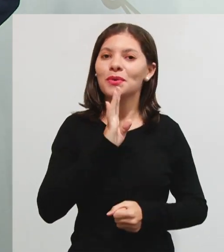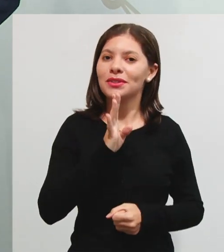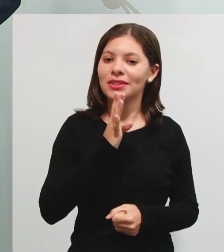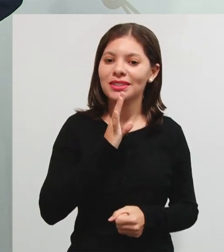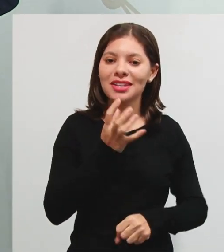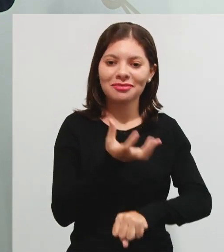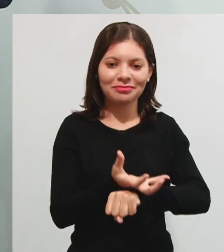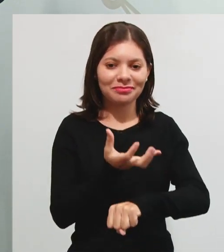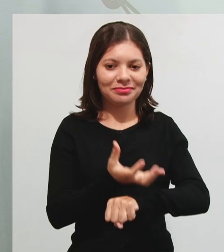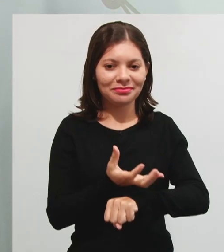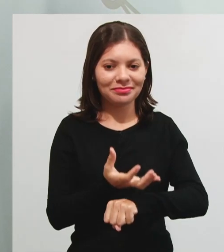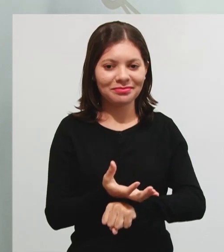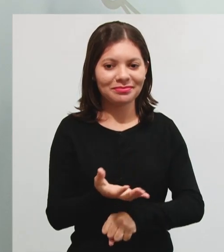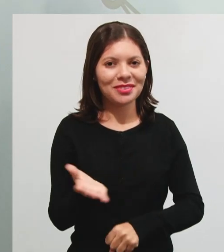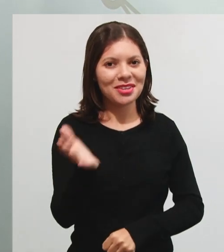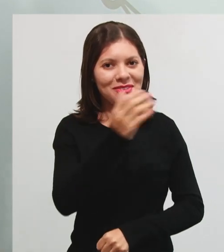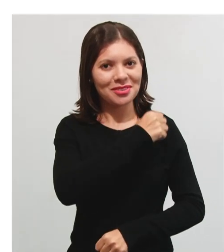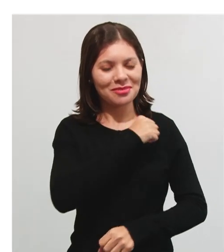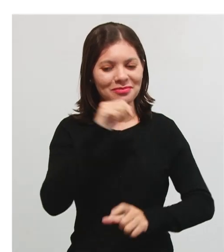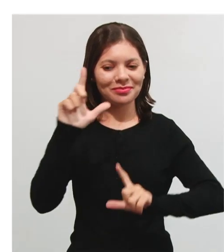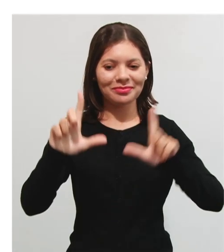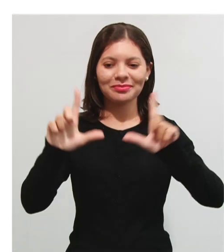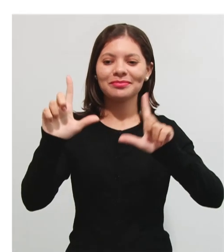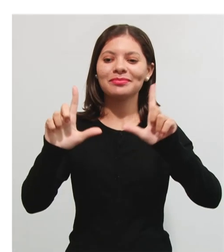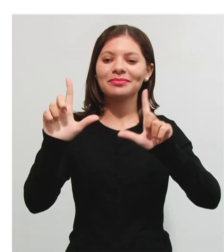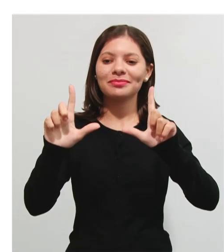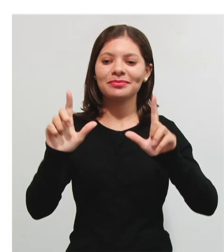disciplina e vamos comigo até a tela.